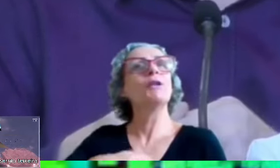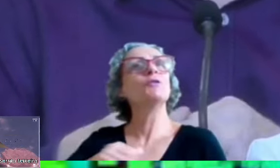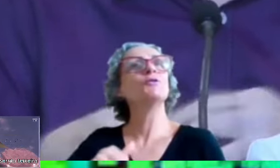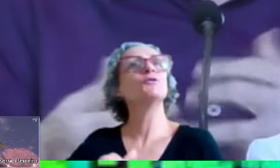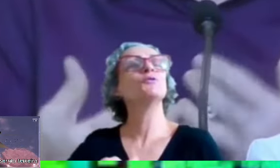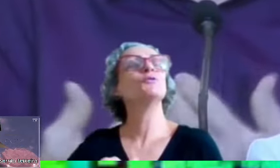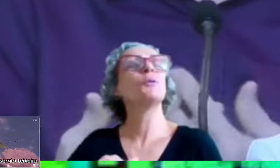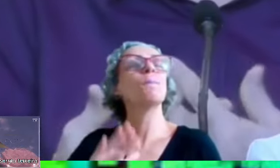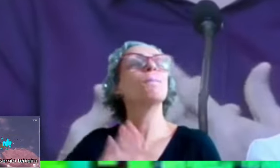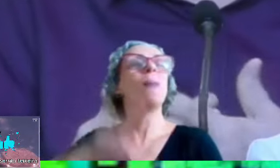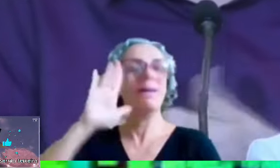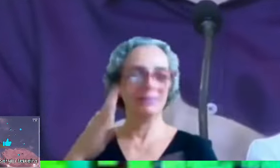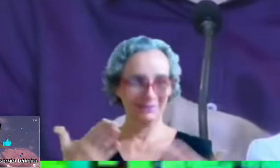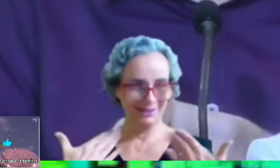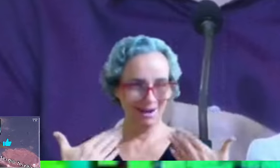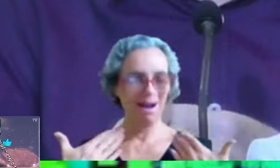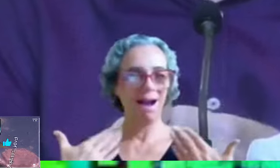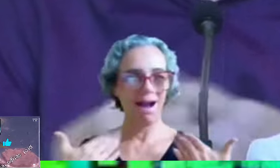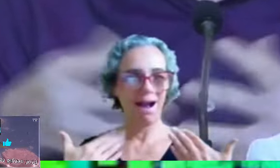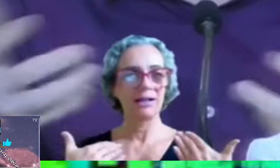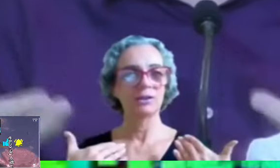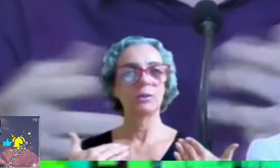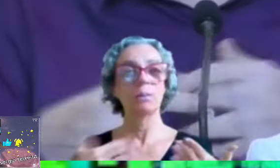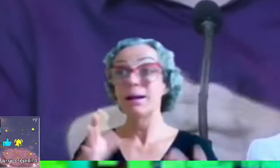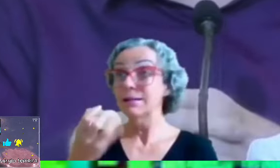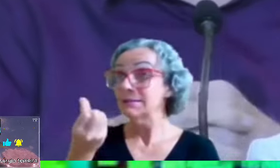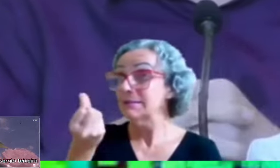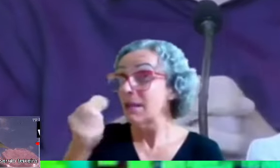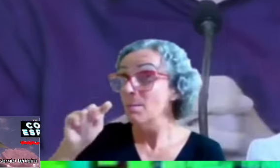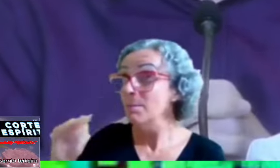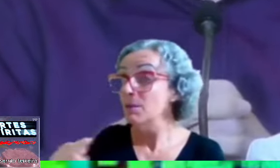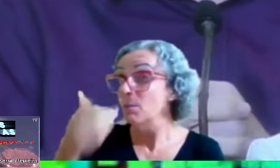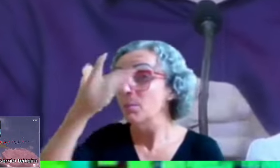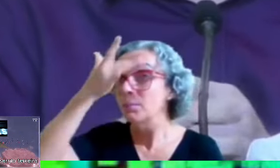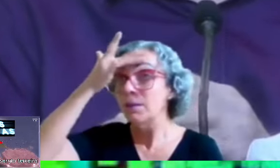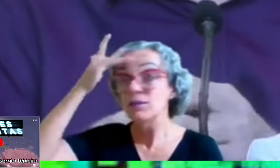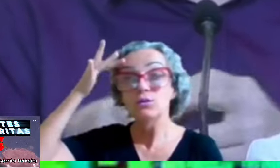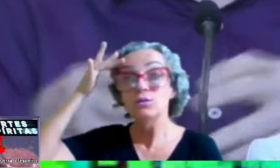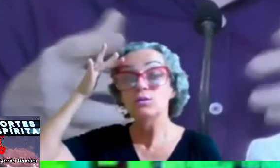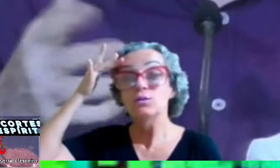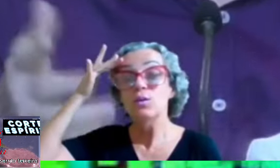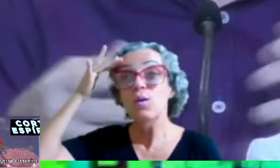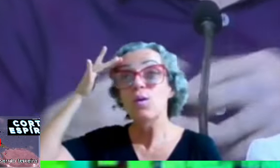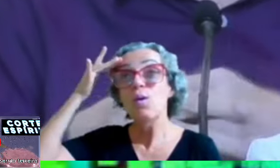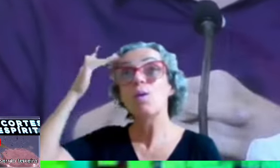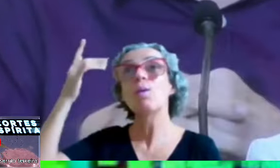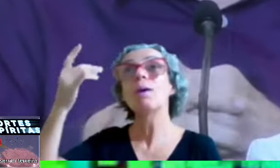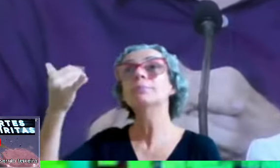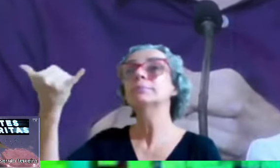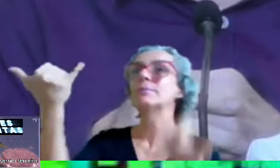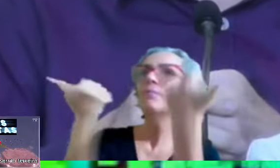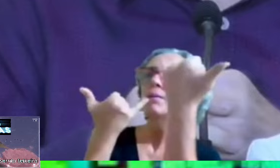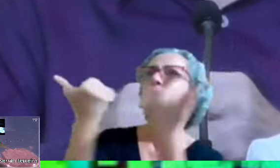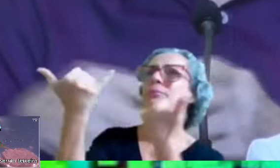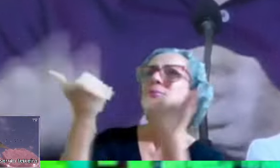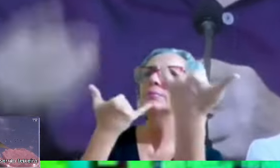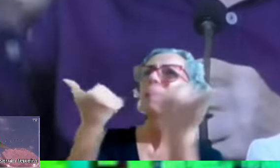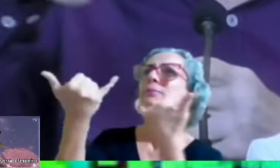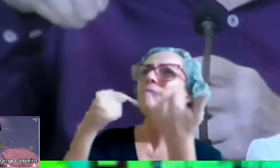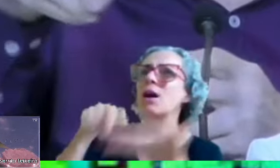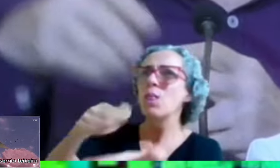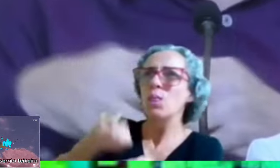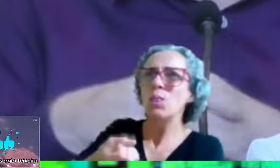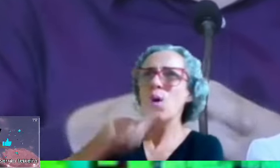pessoas ouvindo a doutrina, que estava sendo transmitida por várias emissoras locais e